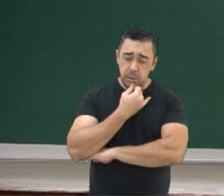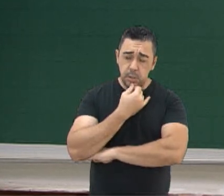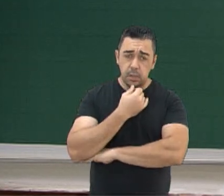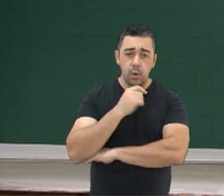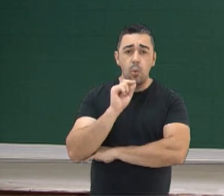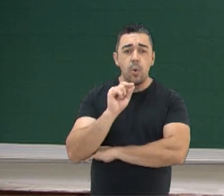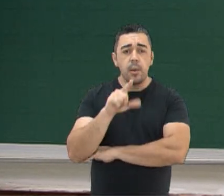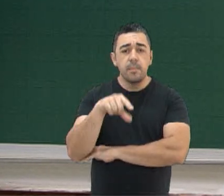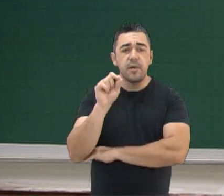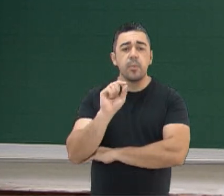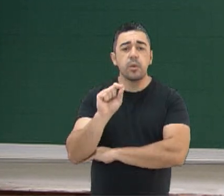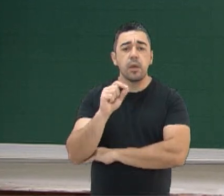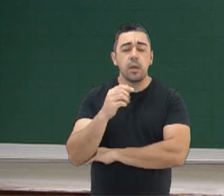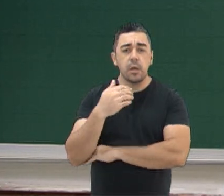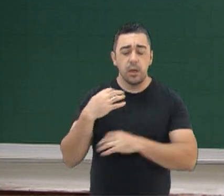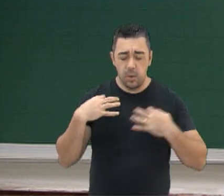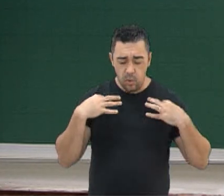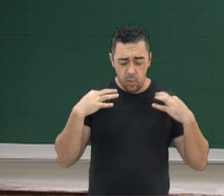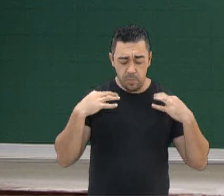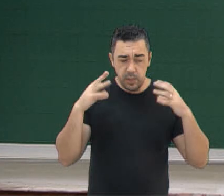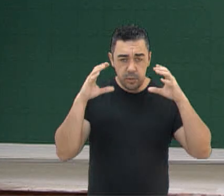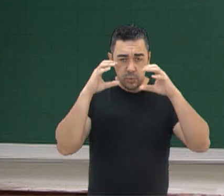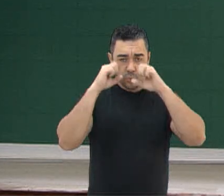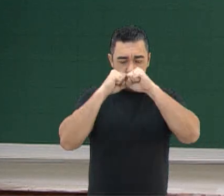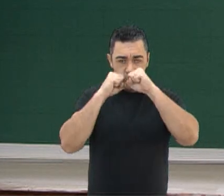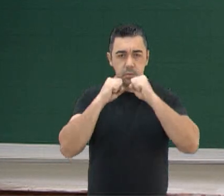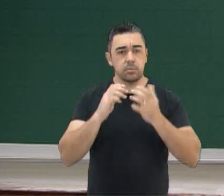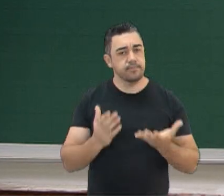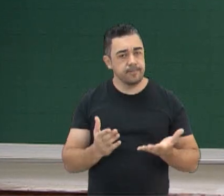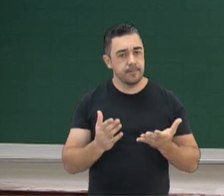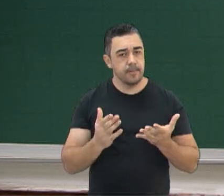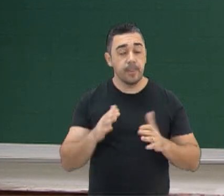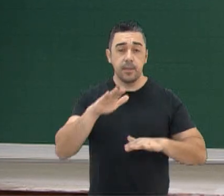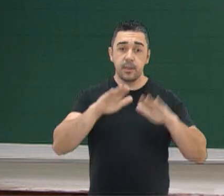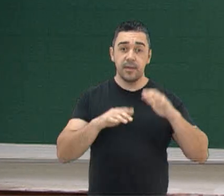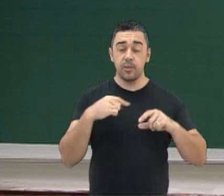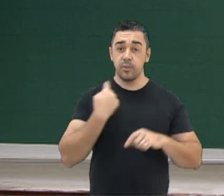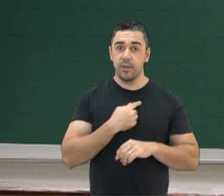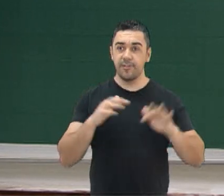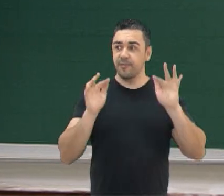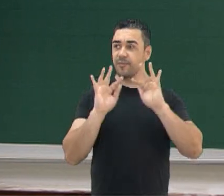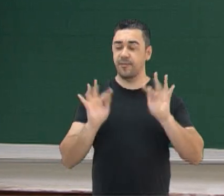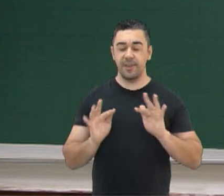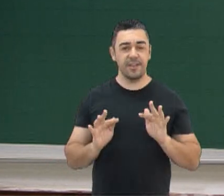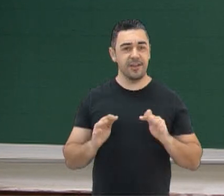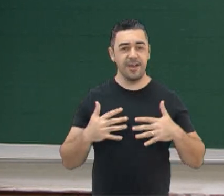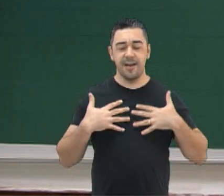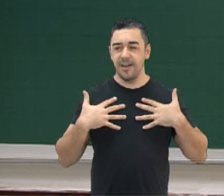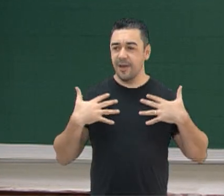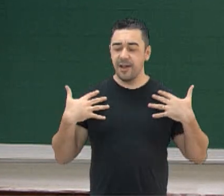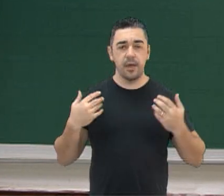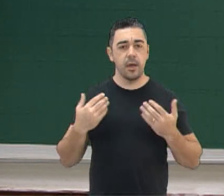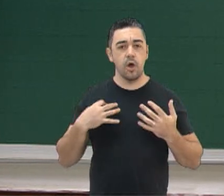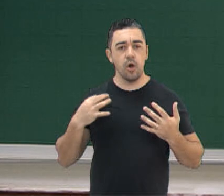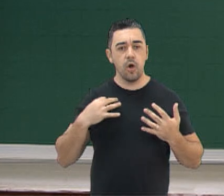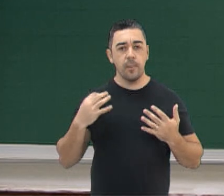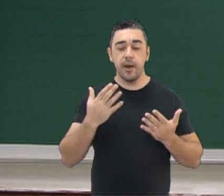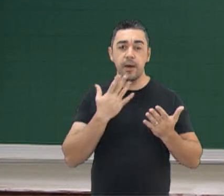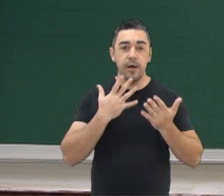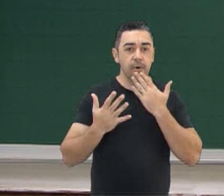preferir utilizar uma roupa mais escura. Se nós estivermos muito felizes, nós vamos querer roupas